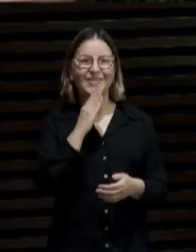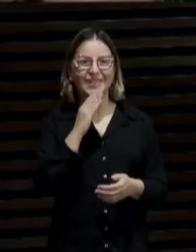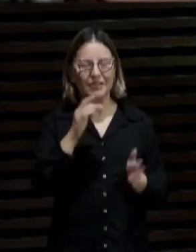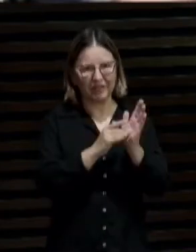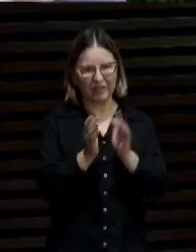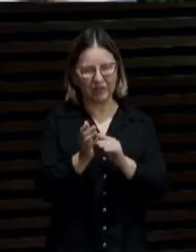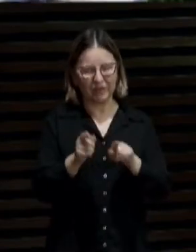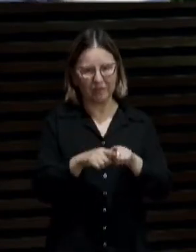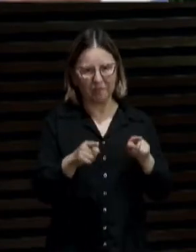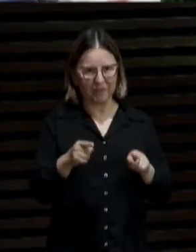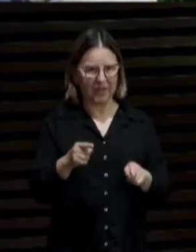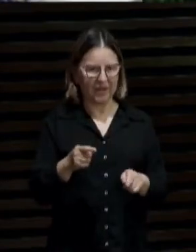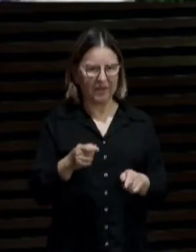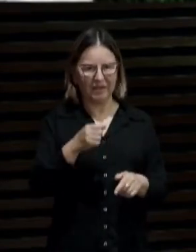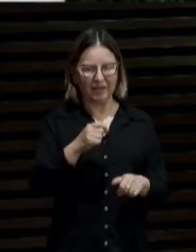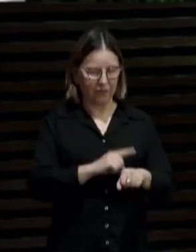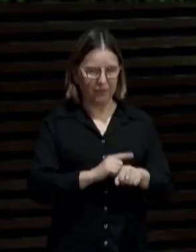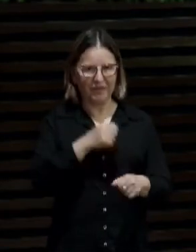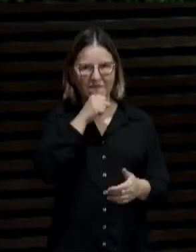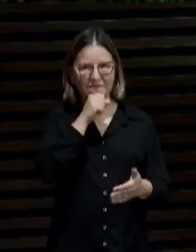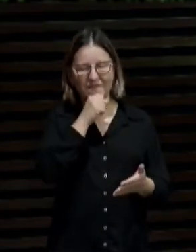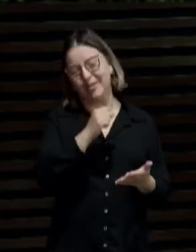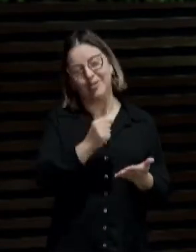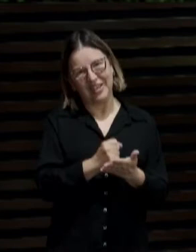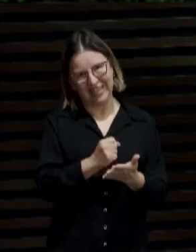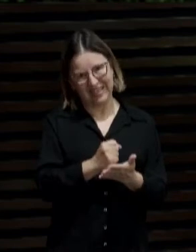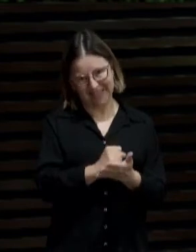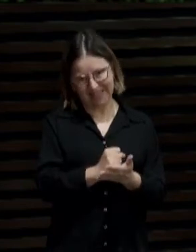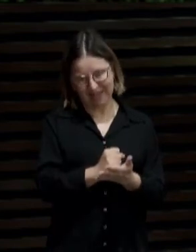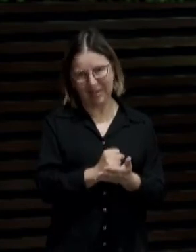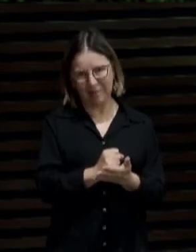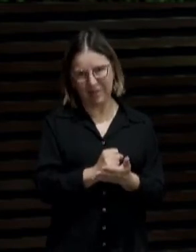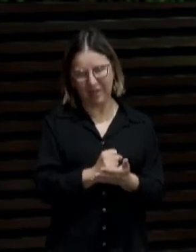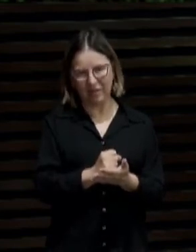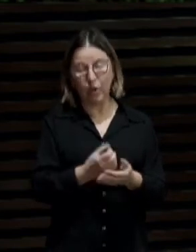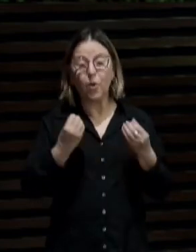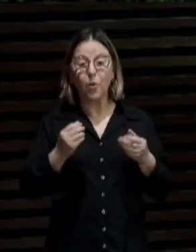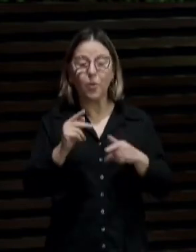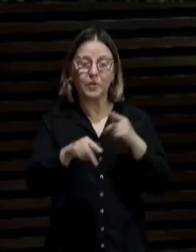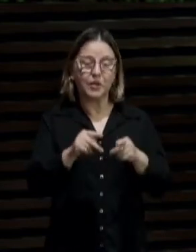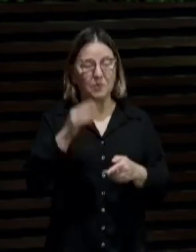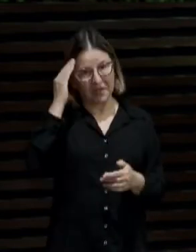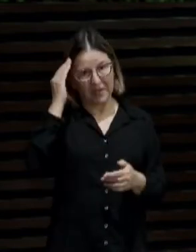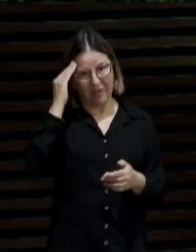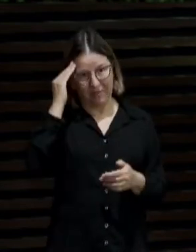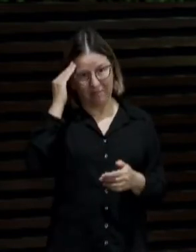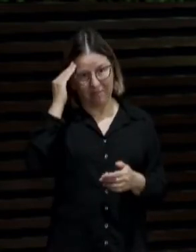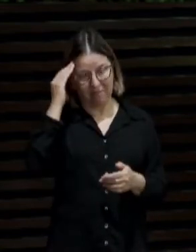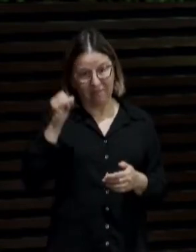eles não tinham acesso. Como que eles iam saber que a nossa justificação ia ser pela fé? Eles não tinham Romanos 1:17 escrito.